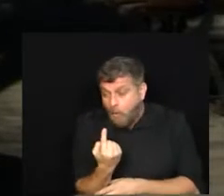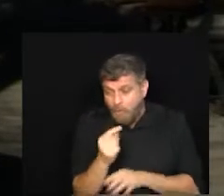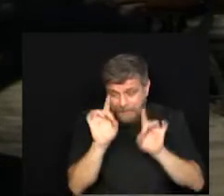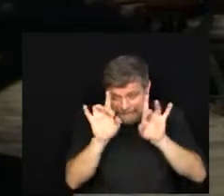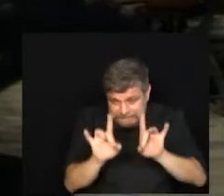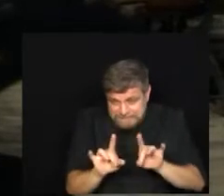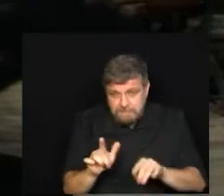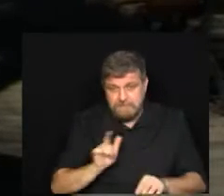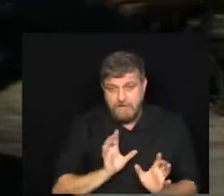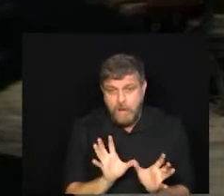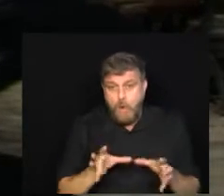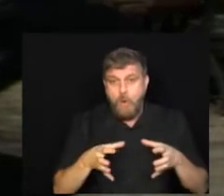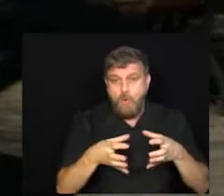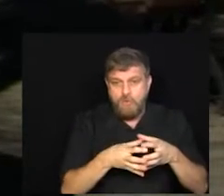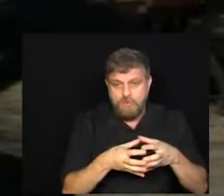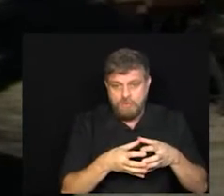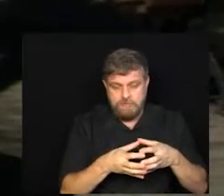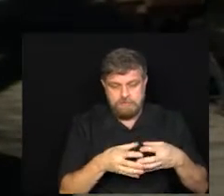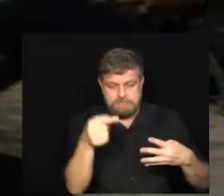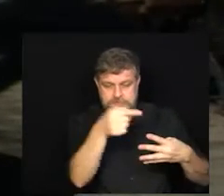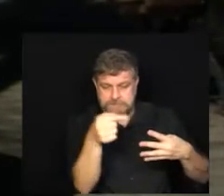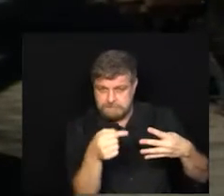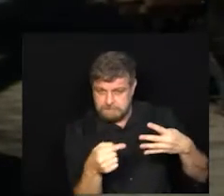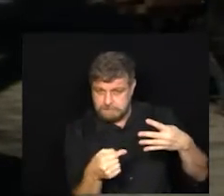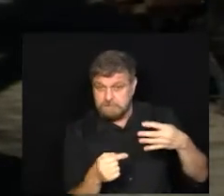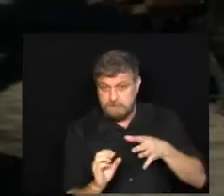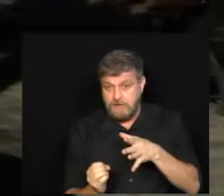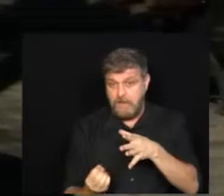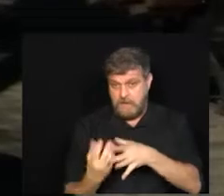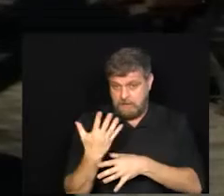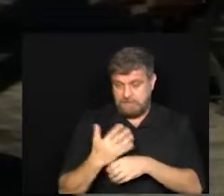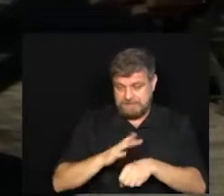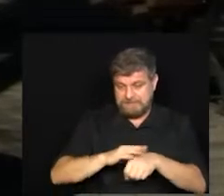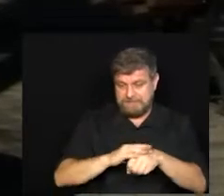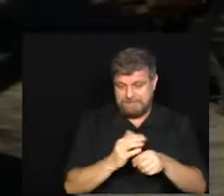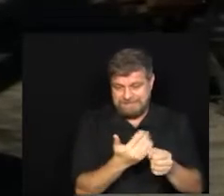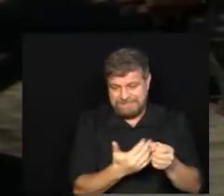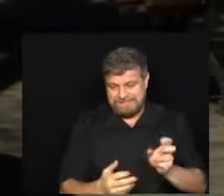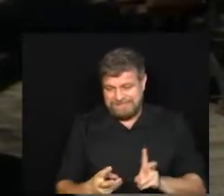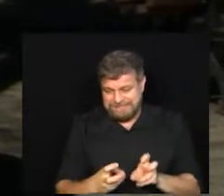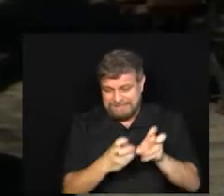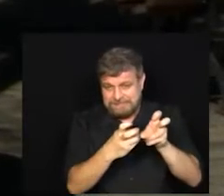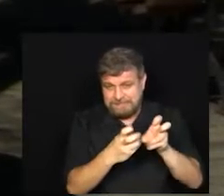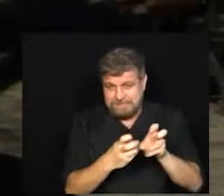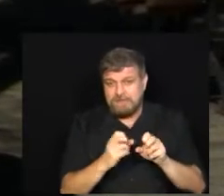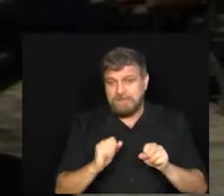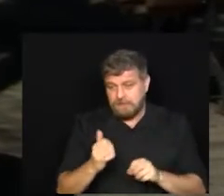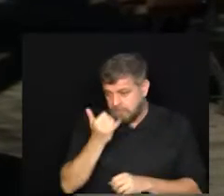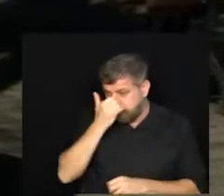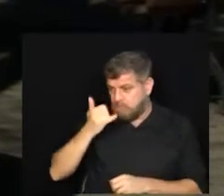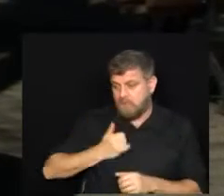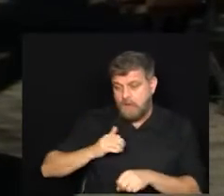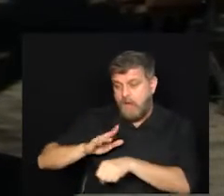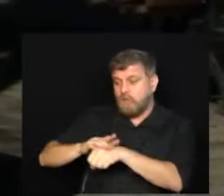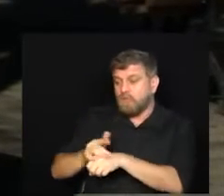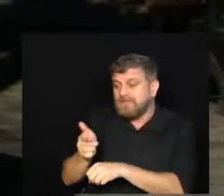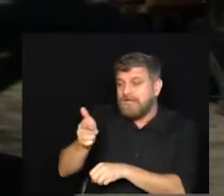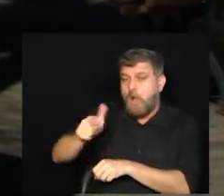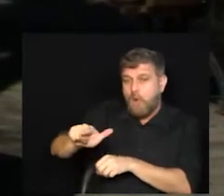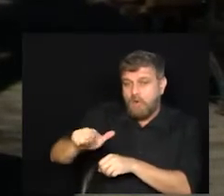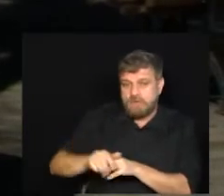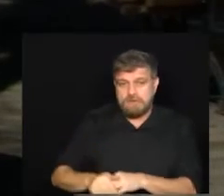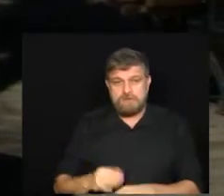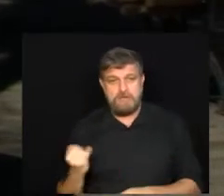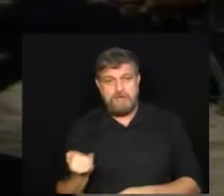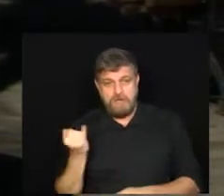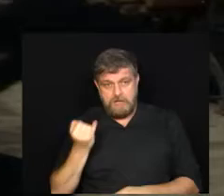mas existe um grupo de sintomas que acontecem frequentemente na leucemia e que acabam podendo acontecer também em outras doenças. Então é